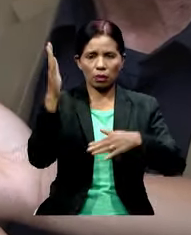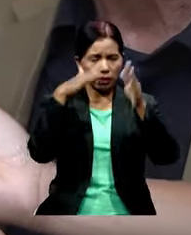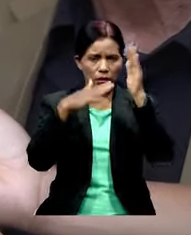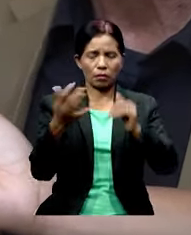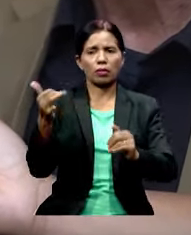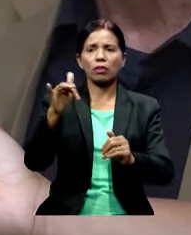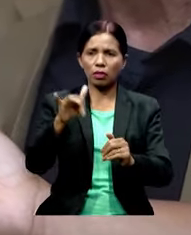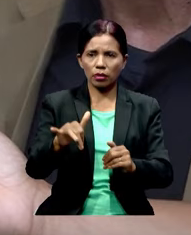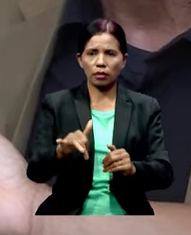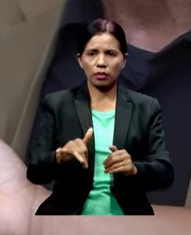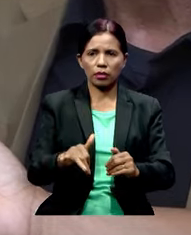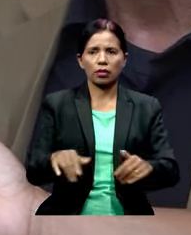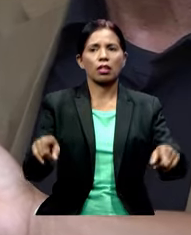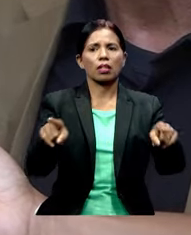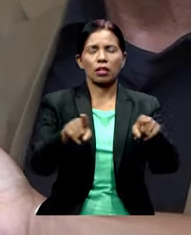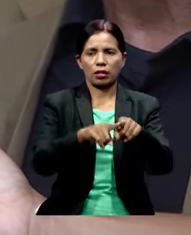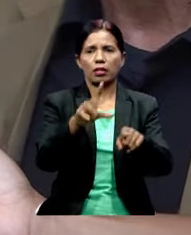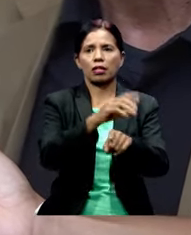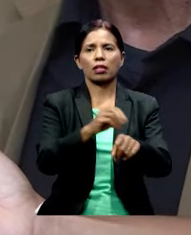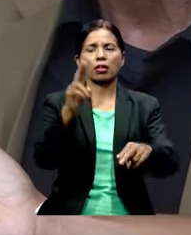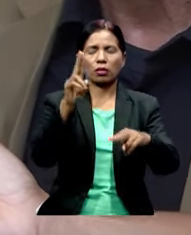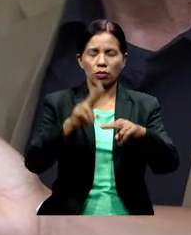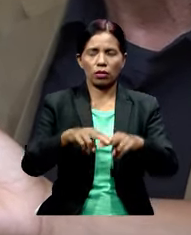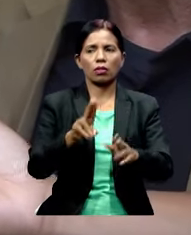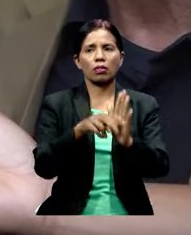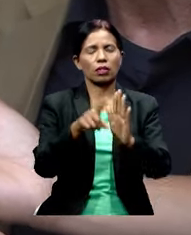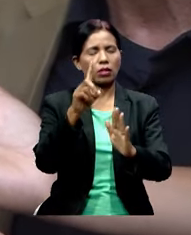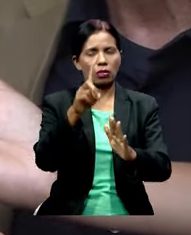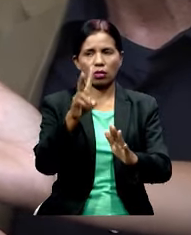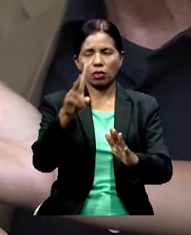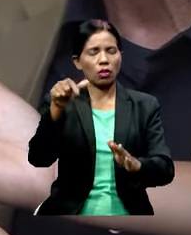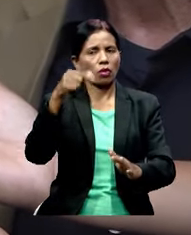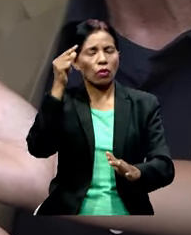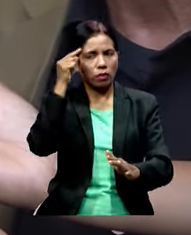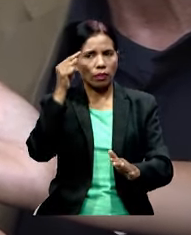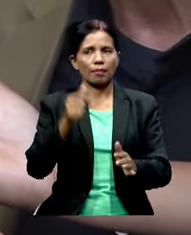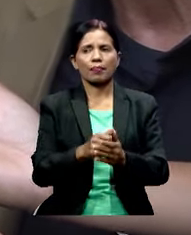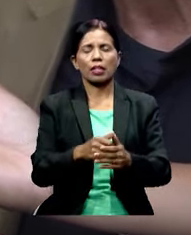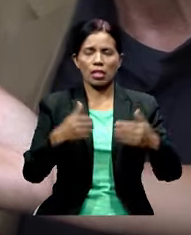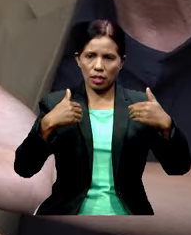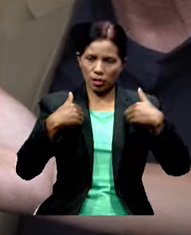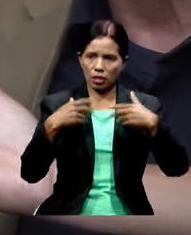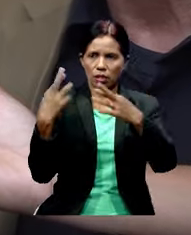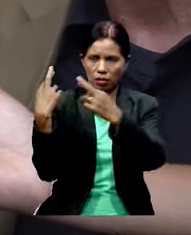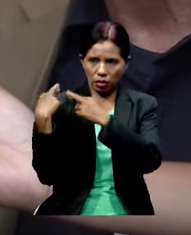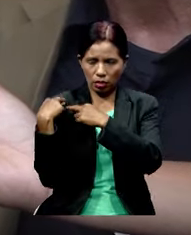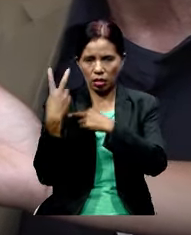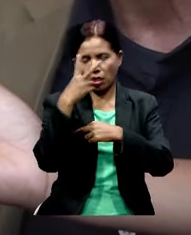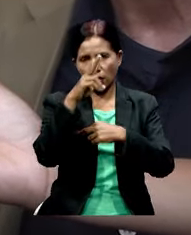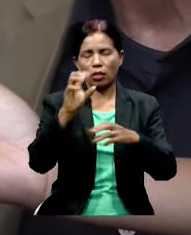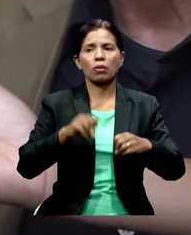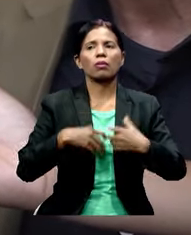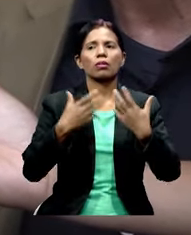nelos assunto ida fácil te tes per turi ora si dar wedet ba resolver na governo toma responsável ne atu hare o insa